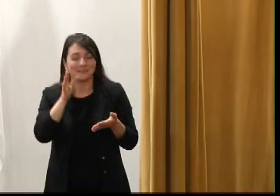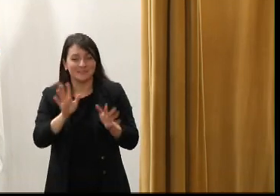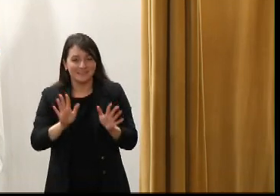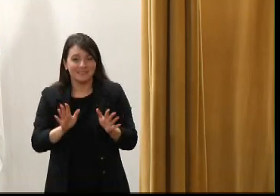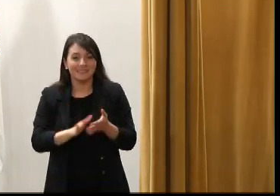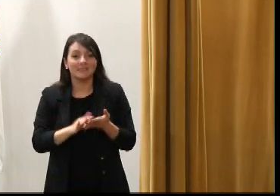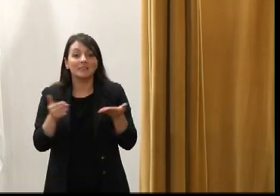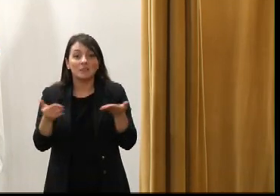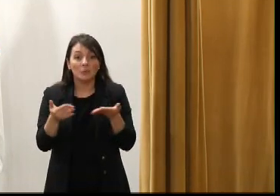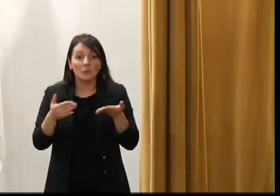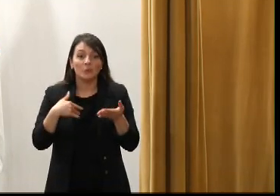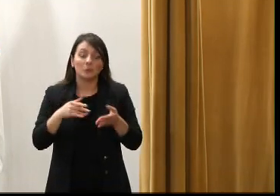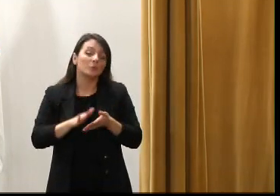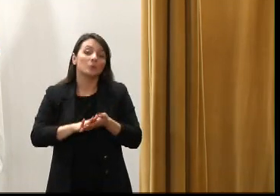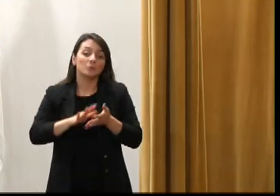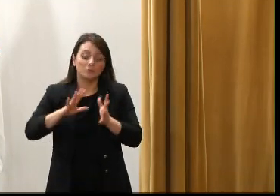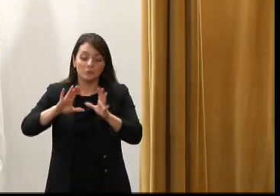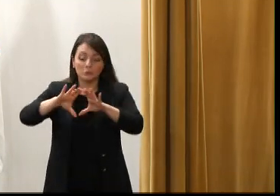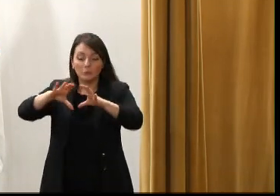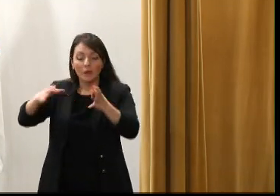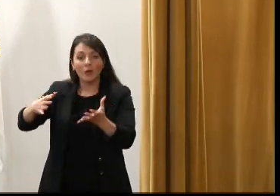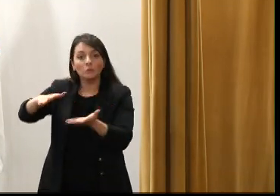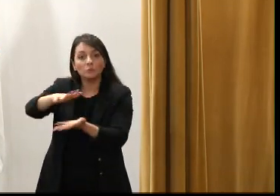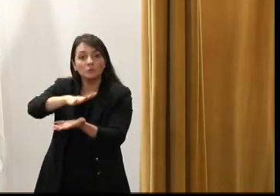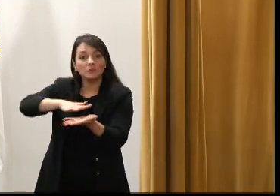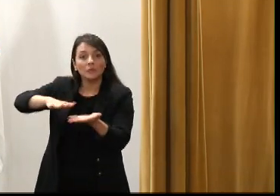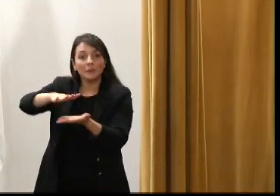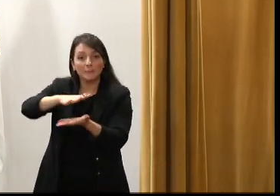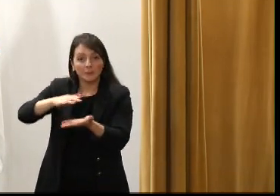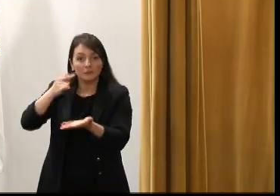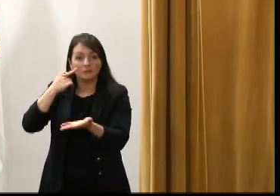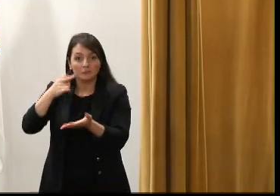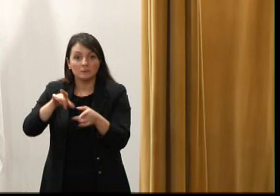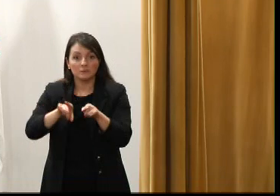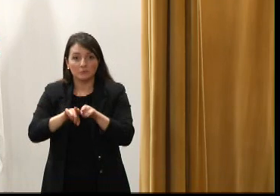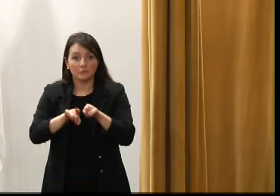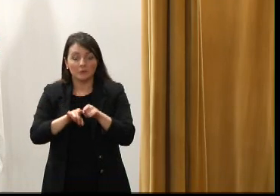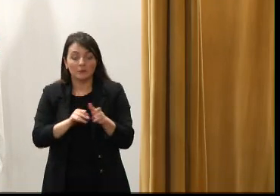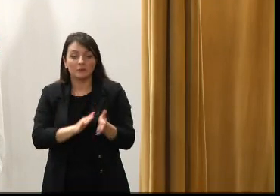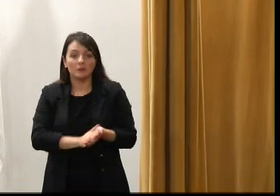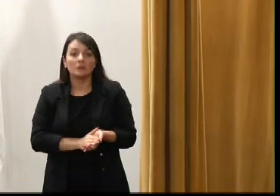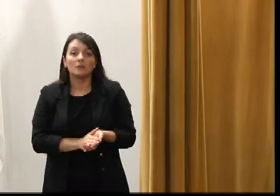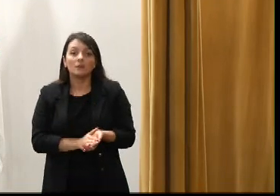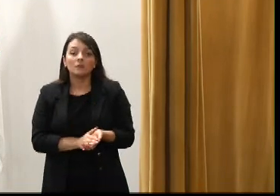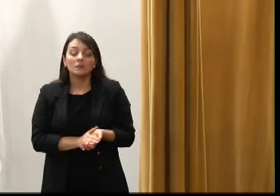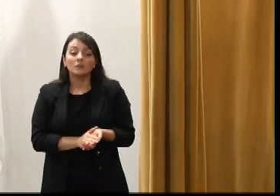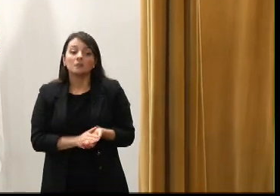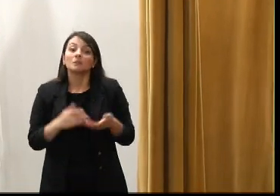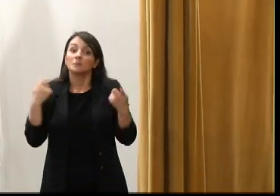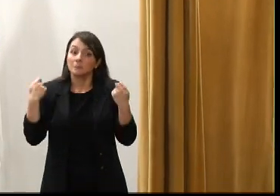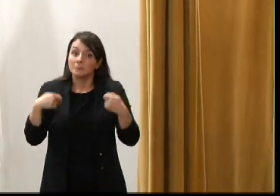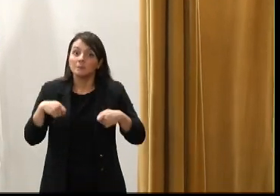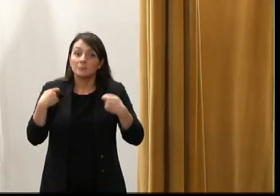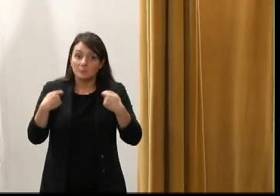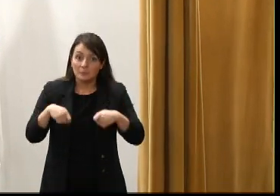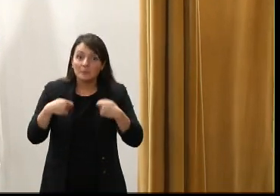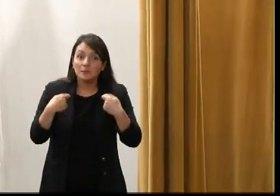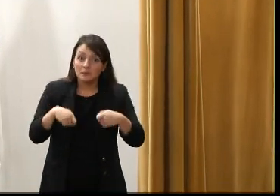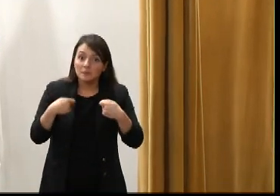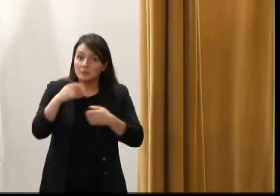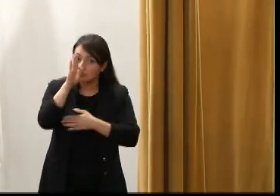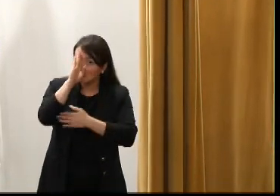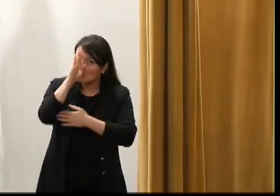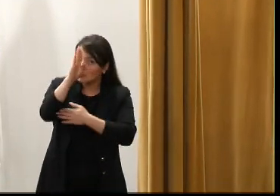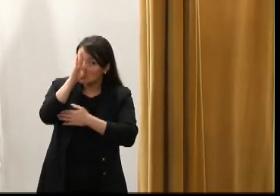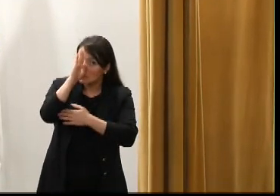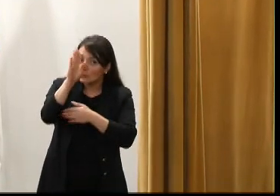serviços ecossistêmicos, que eu falei antes, não vou me alongar nisso, mas essa deve ser uma